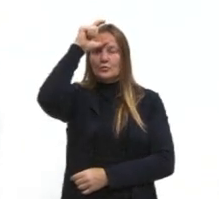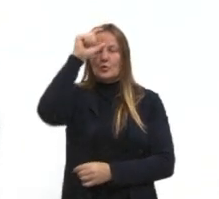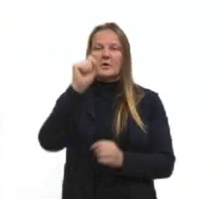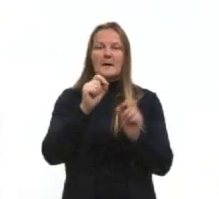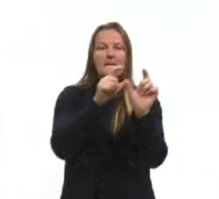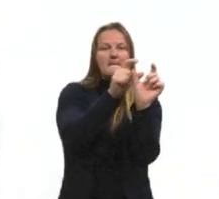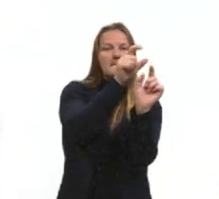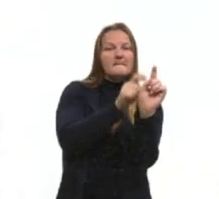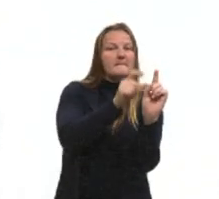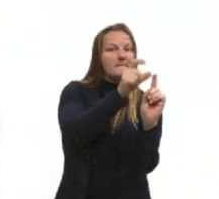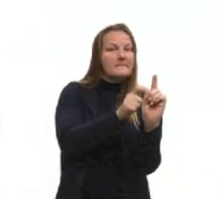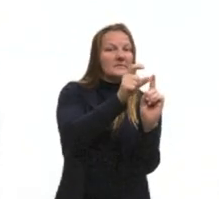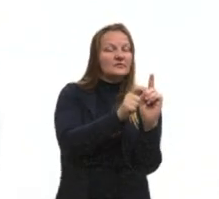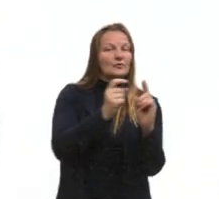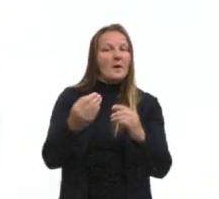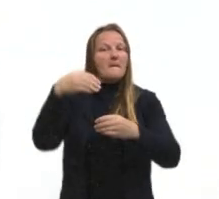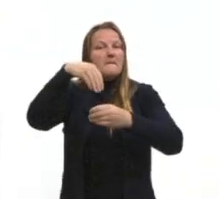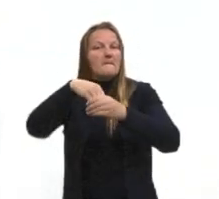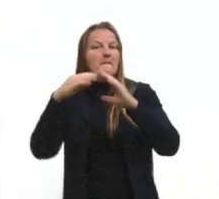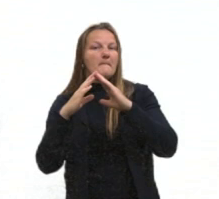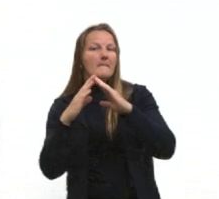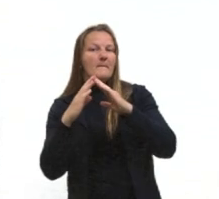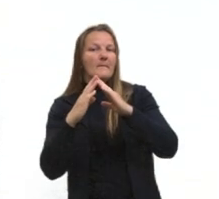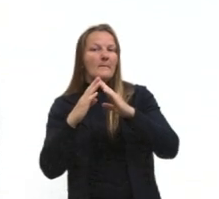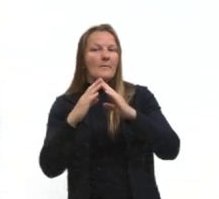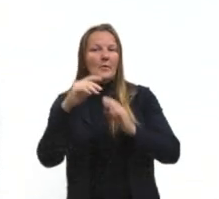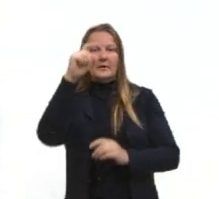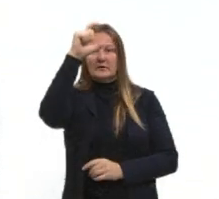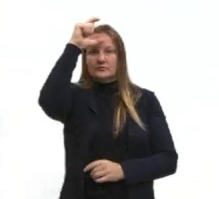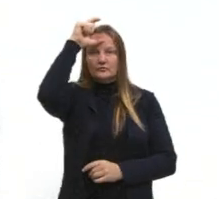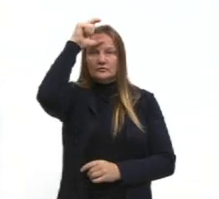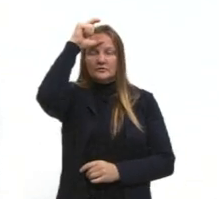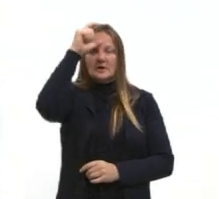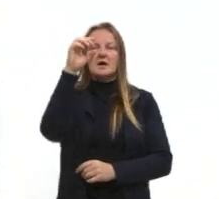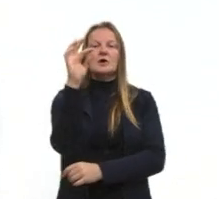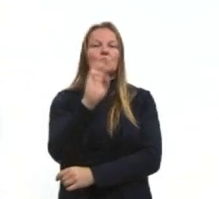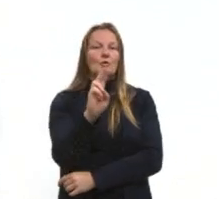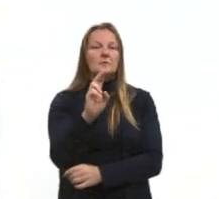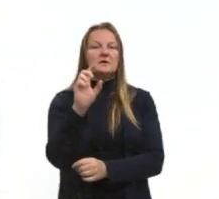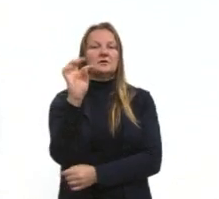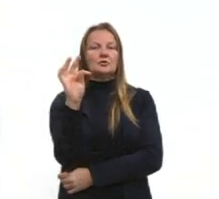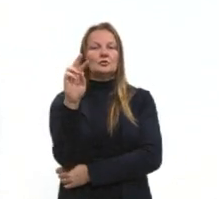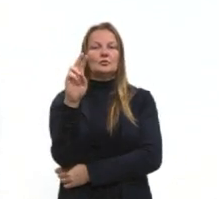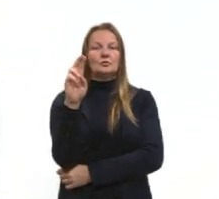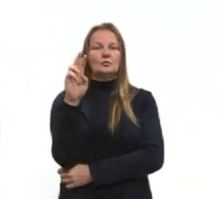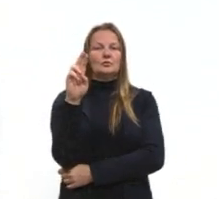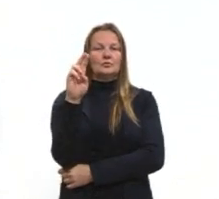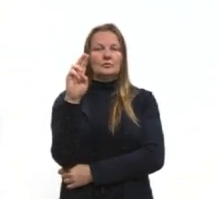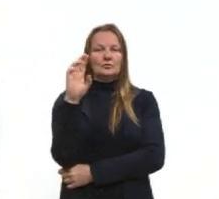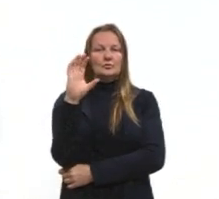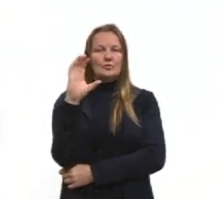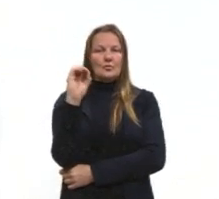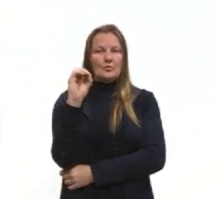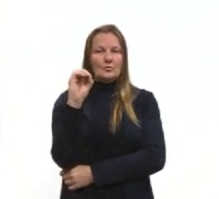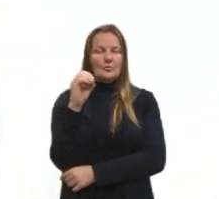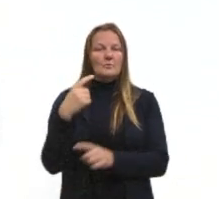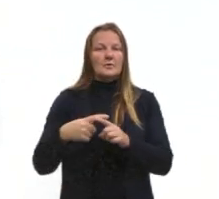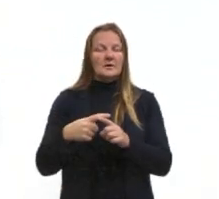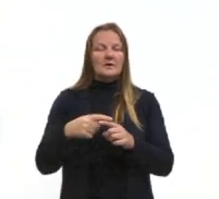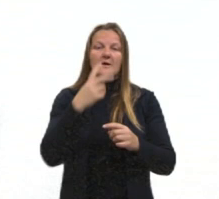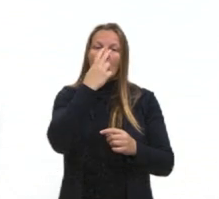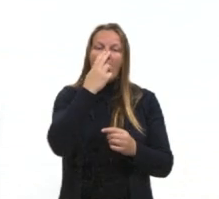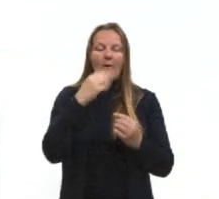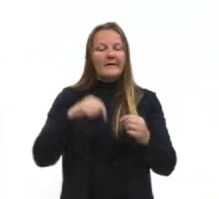Turquia gurizada não dá para dizer chamar eles de árabe o turco é da Turquia que nem brasileiro é do Brasil certo